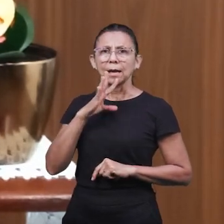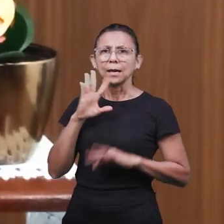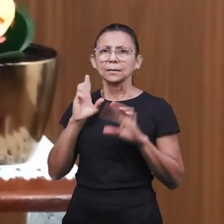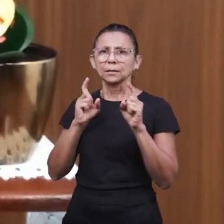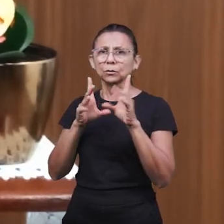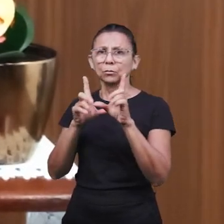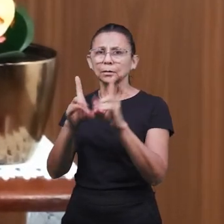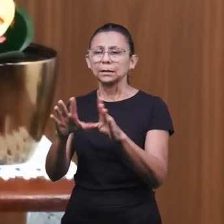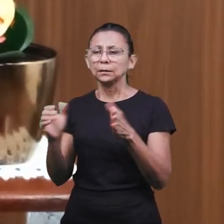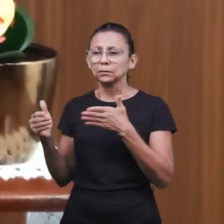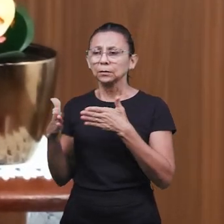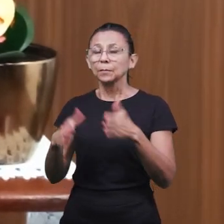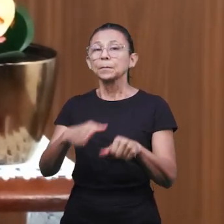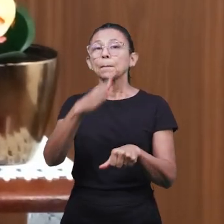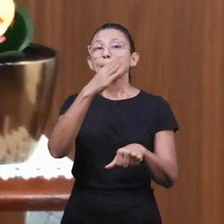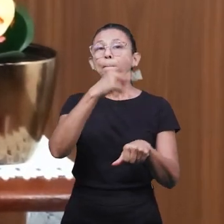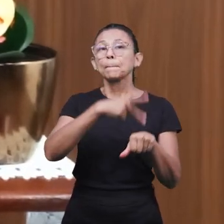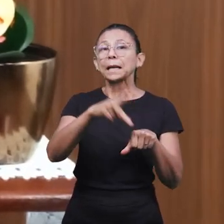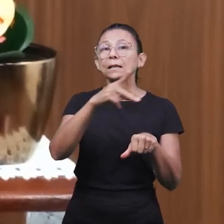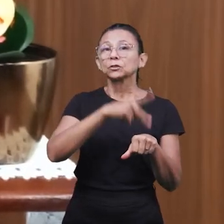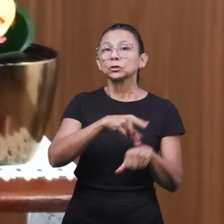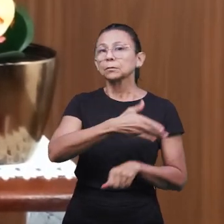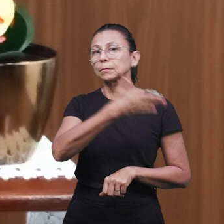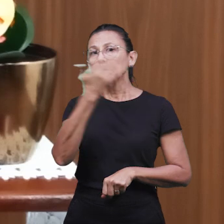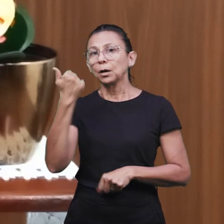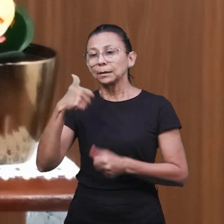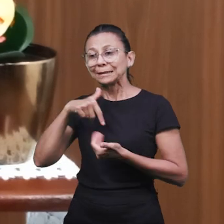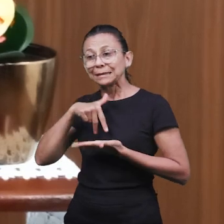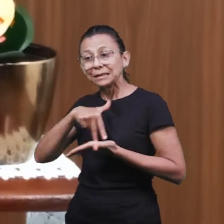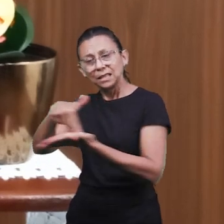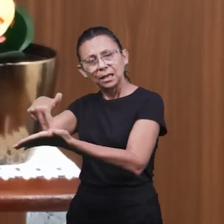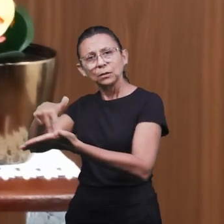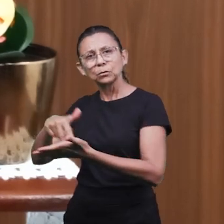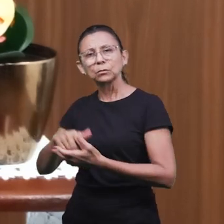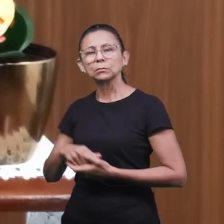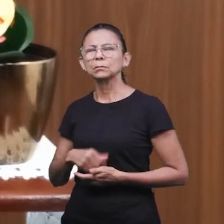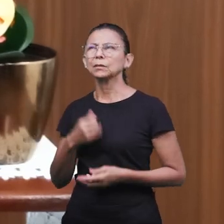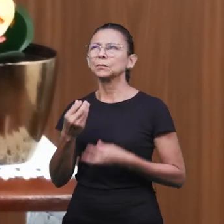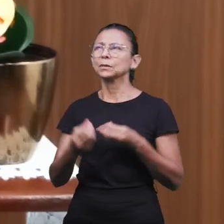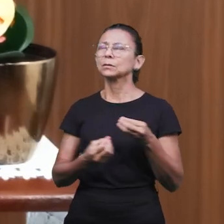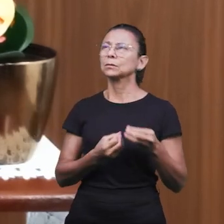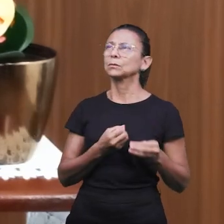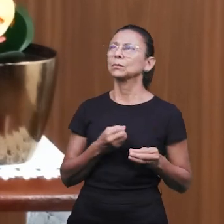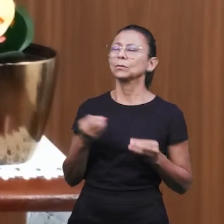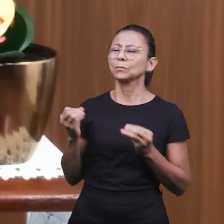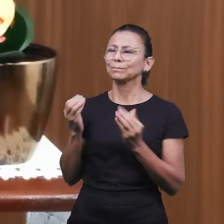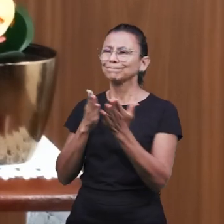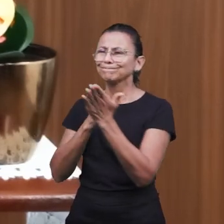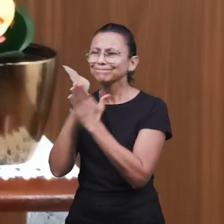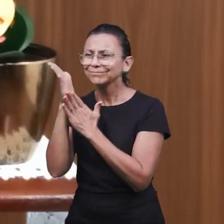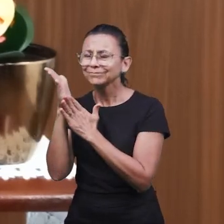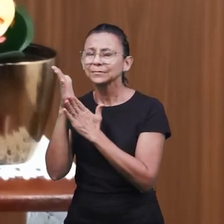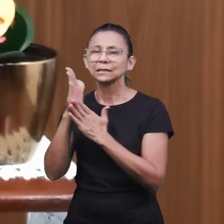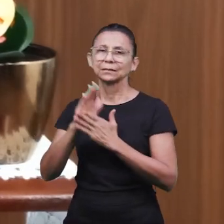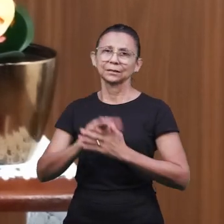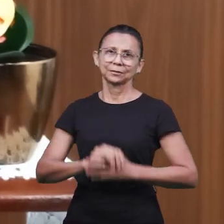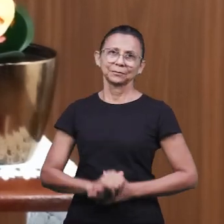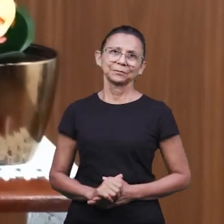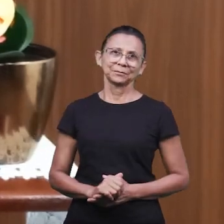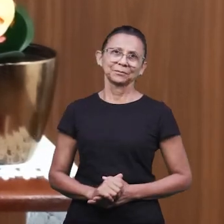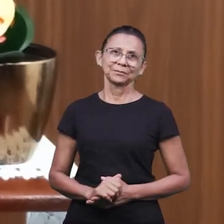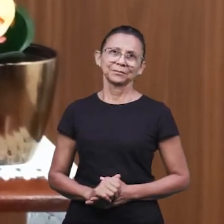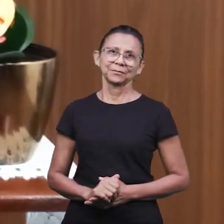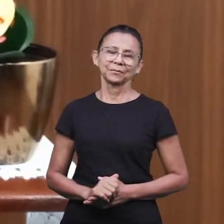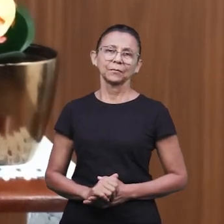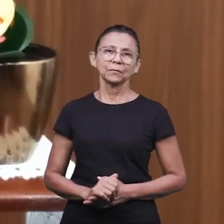é o caminho. Andai nele. Como faço para andar no caminho? É